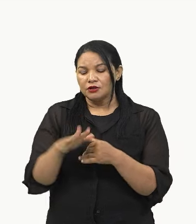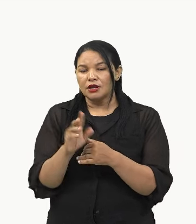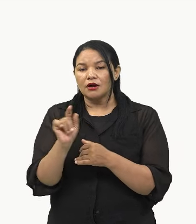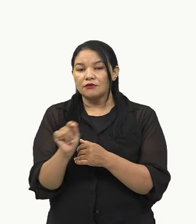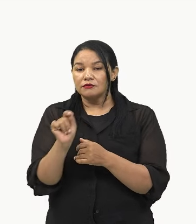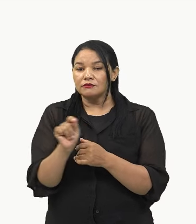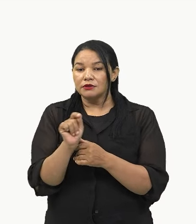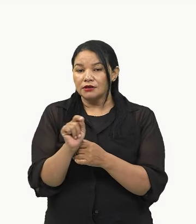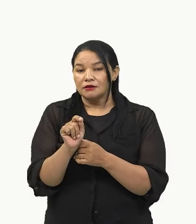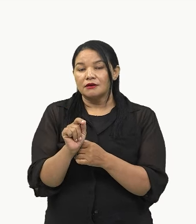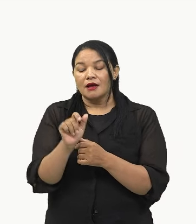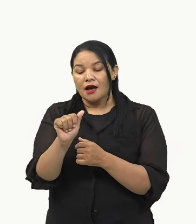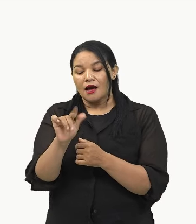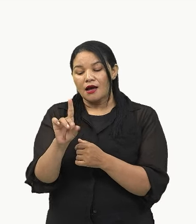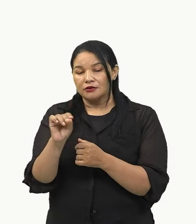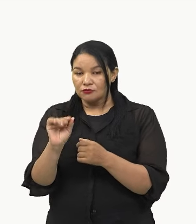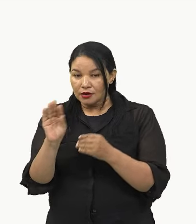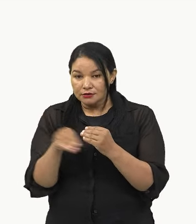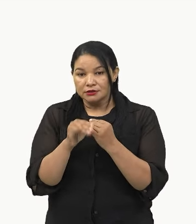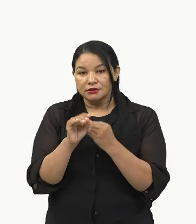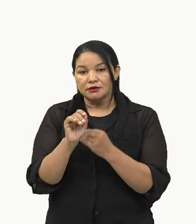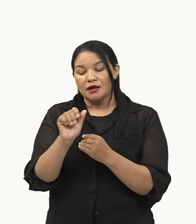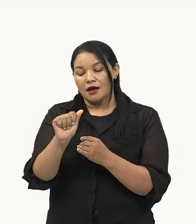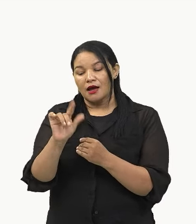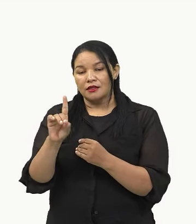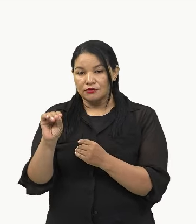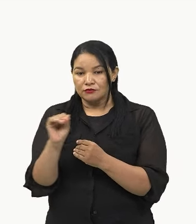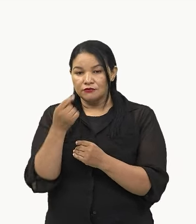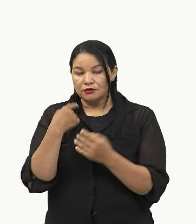particípio? Ado. Então, yo he